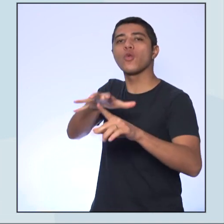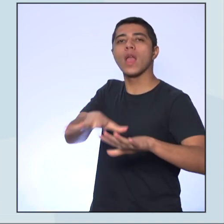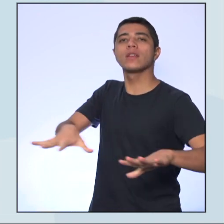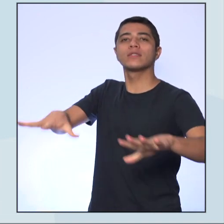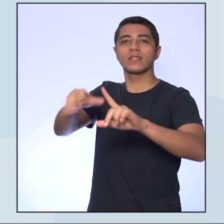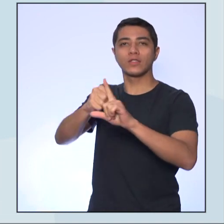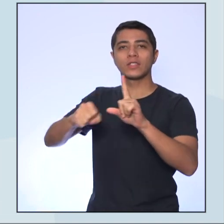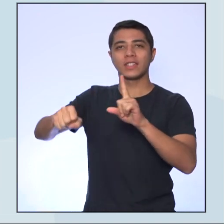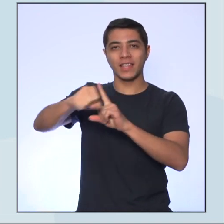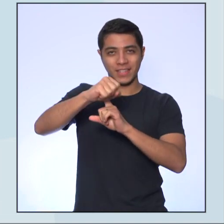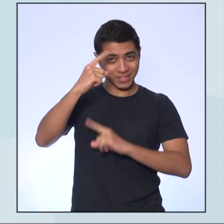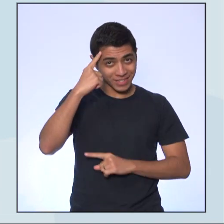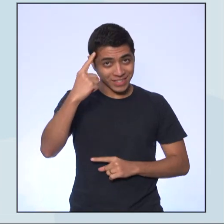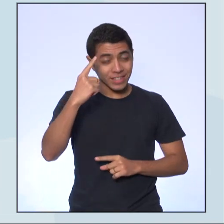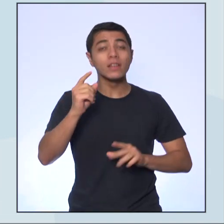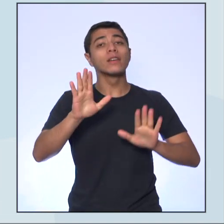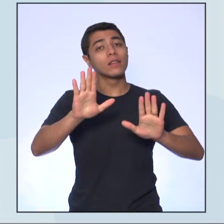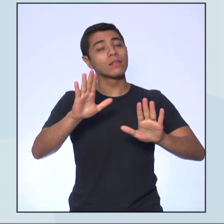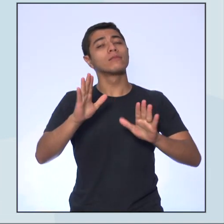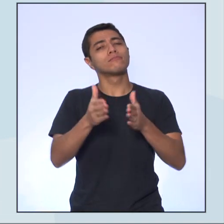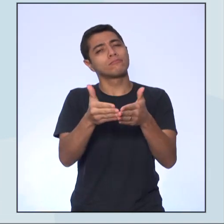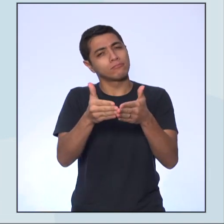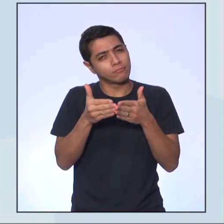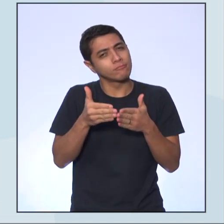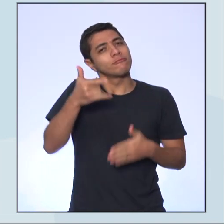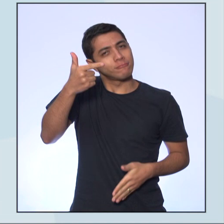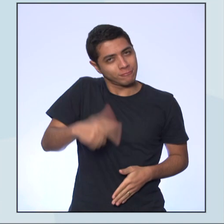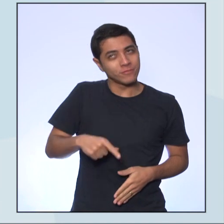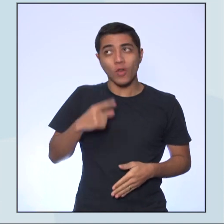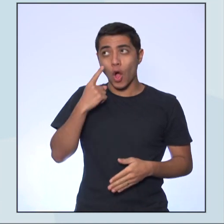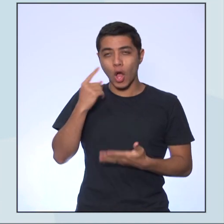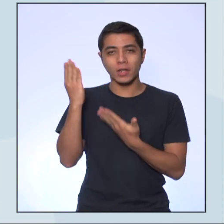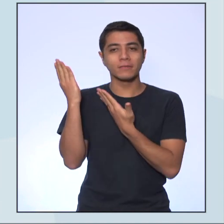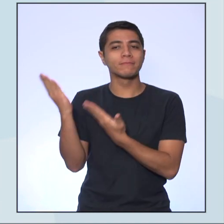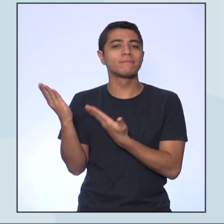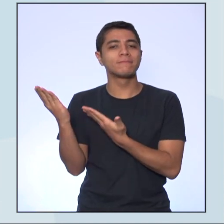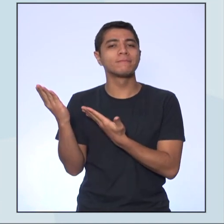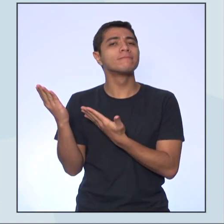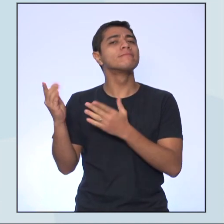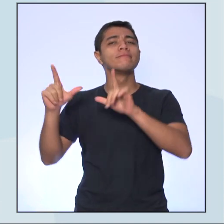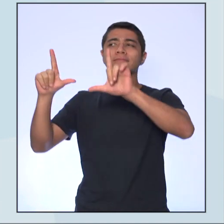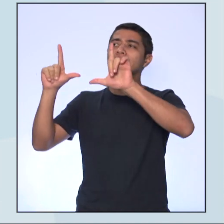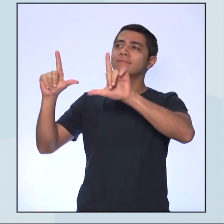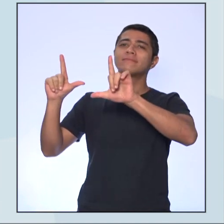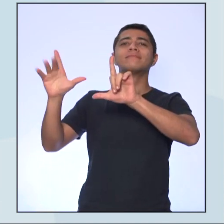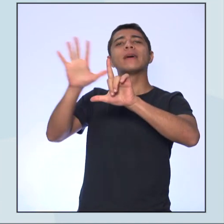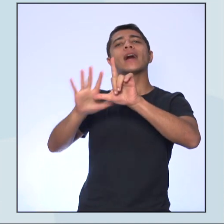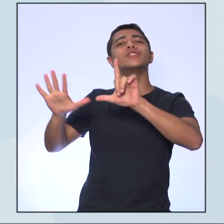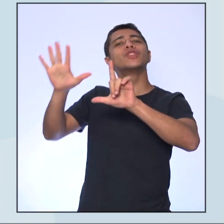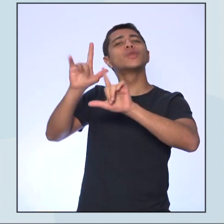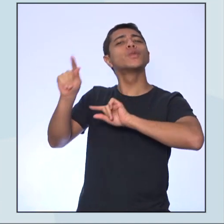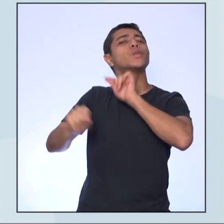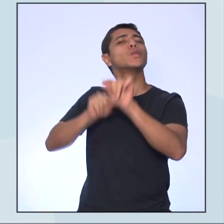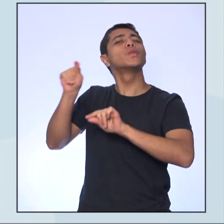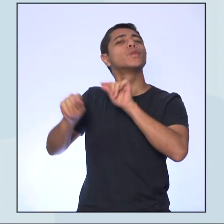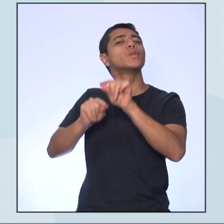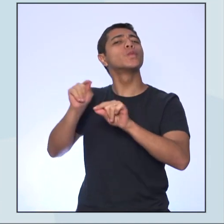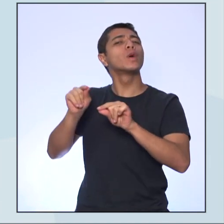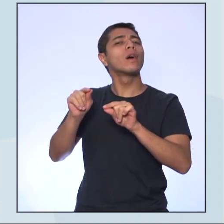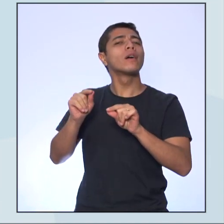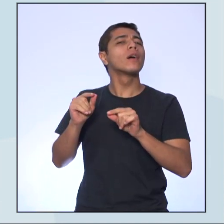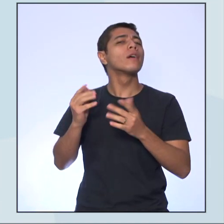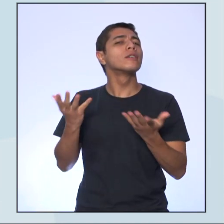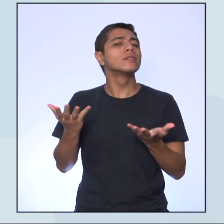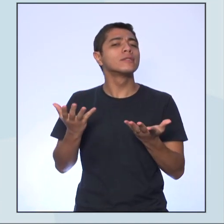gentileza, olhem essa imagem novamente e coloquem o que está acontecendo nessa cena, agora remontando aí tudo que a gente já estudou